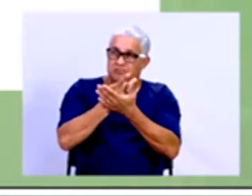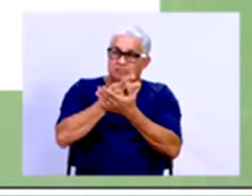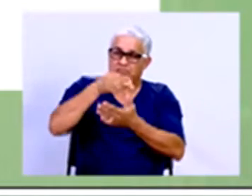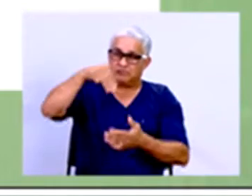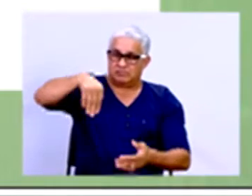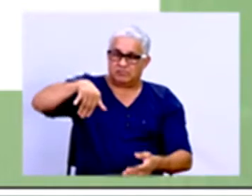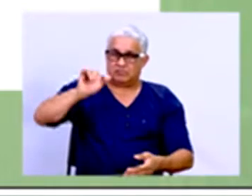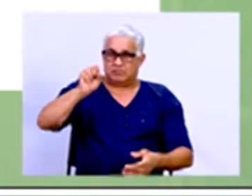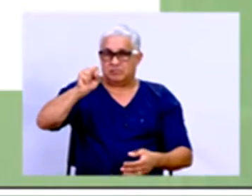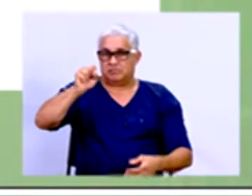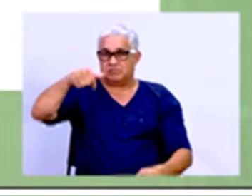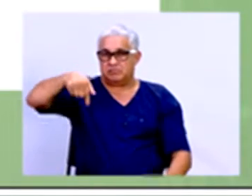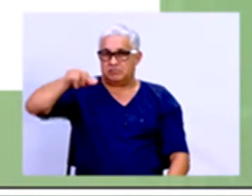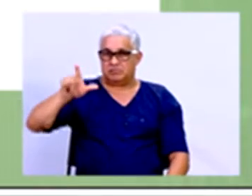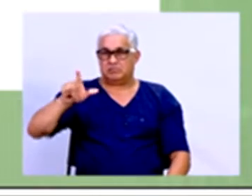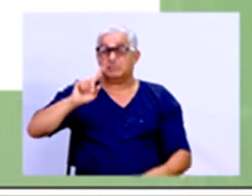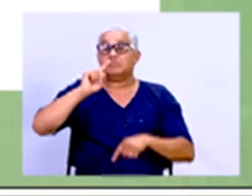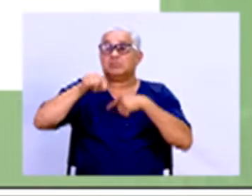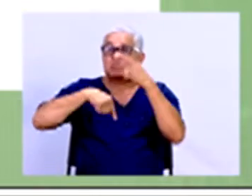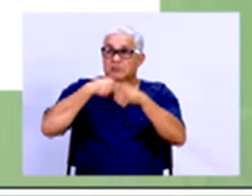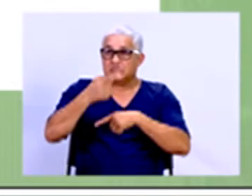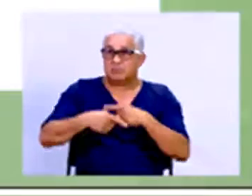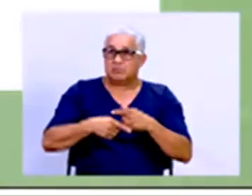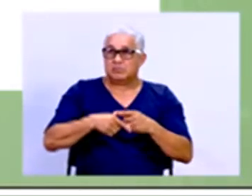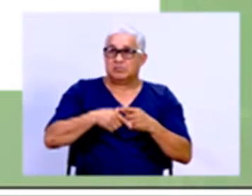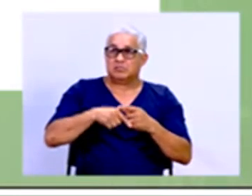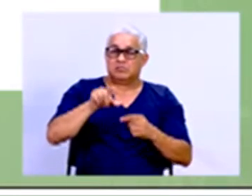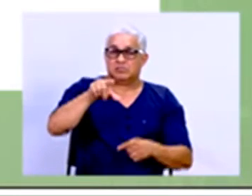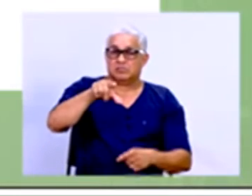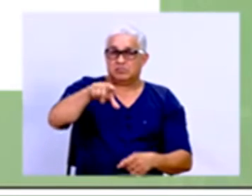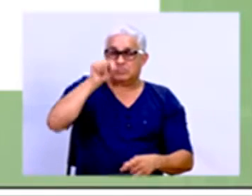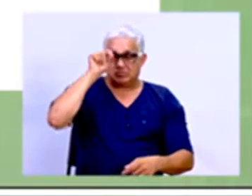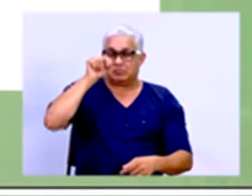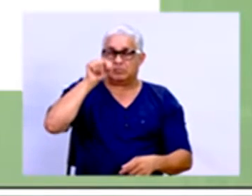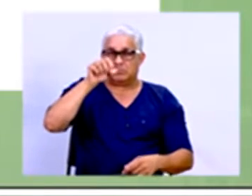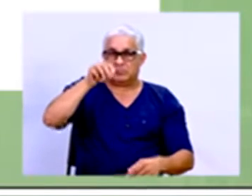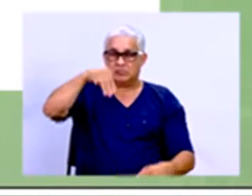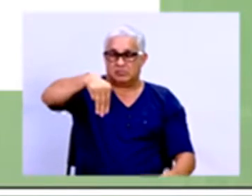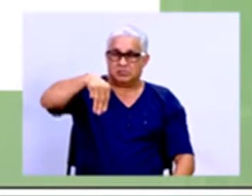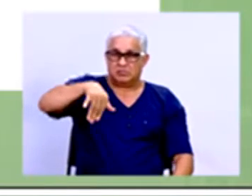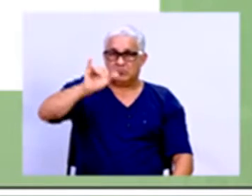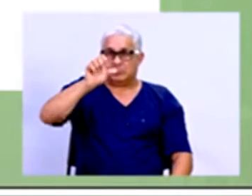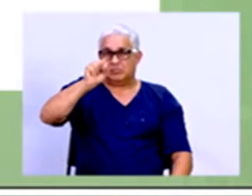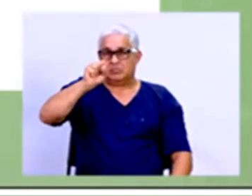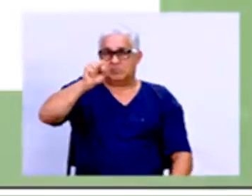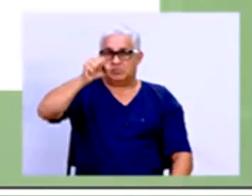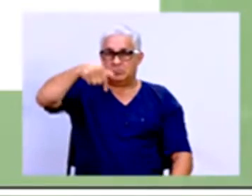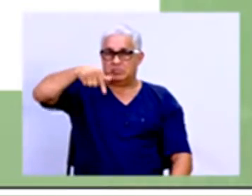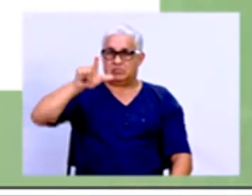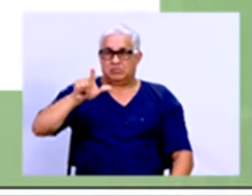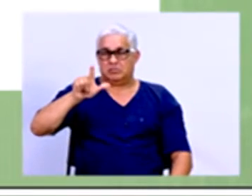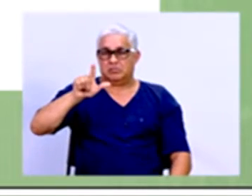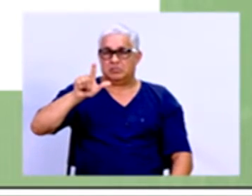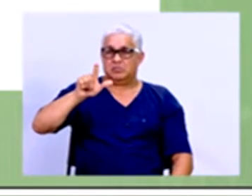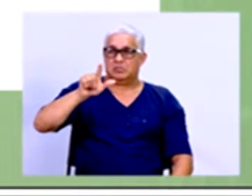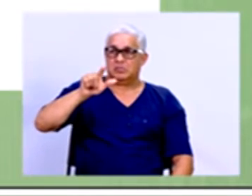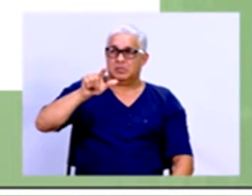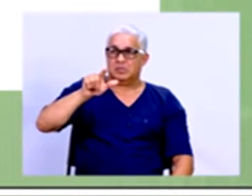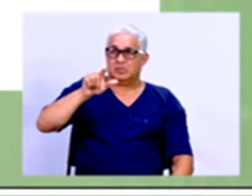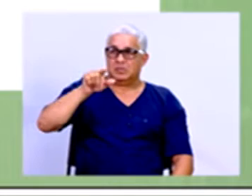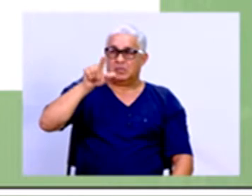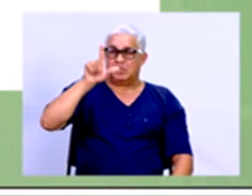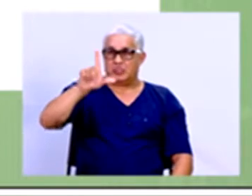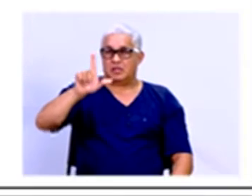de dados. Depois disso eu faço um SelectDB, MySQL SelectDB, que seleciona qual a minha base de dados que eu vou